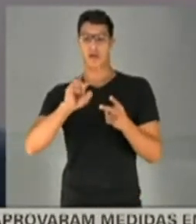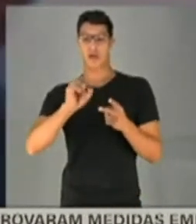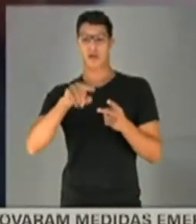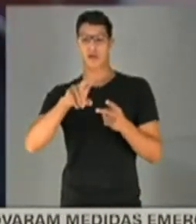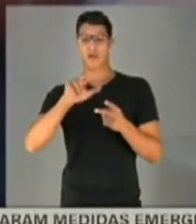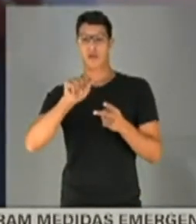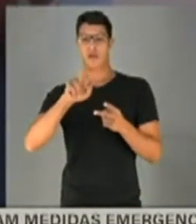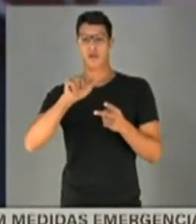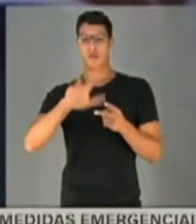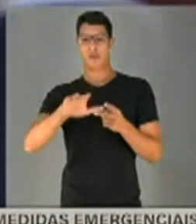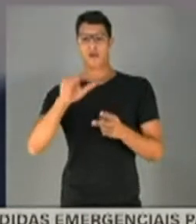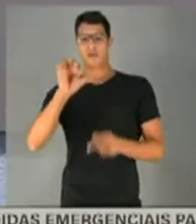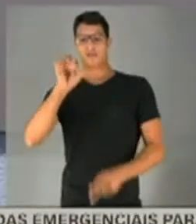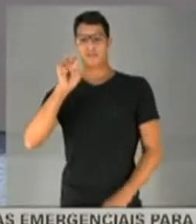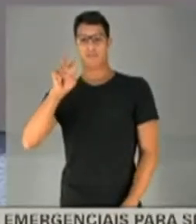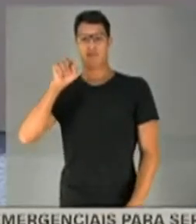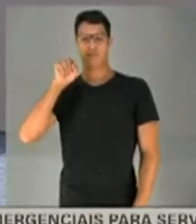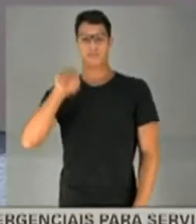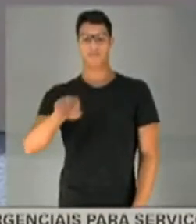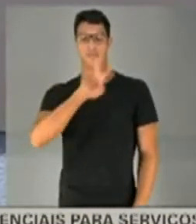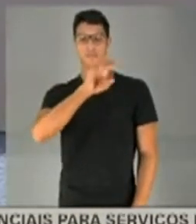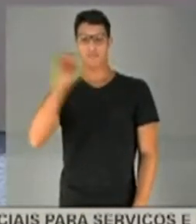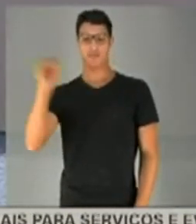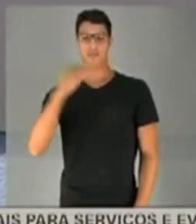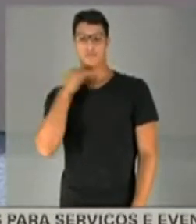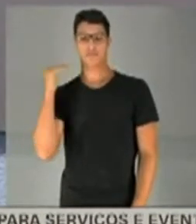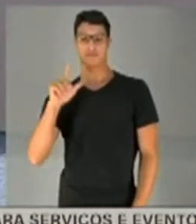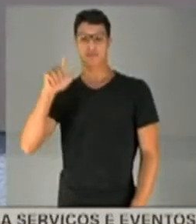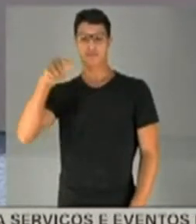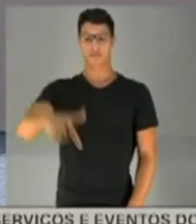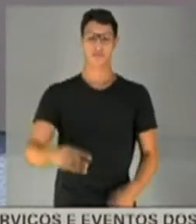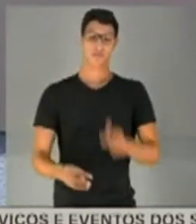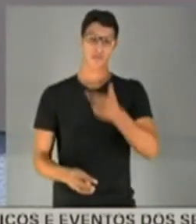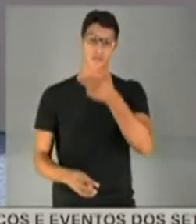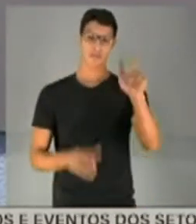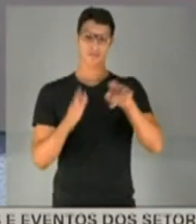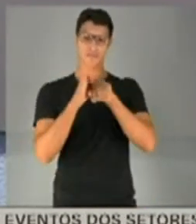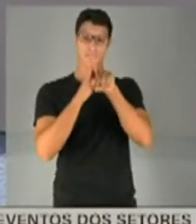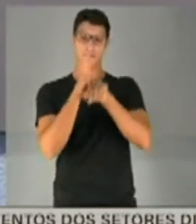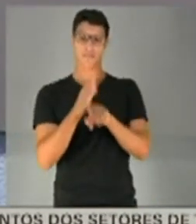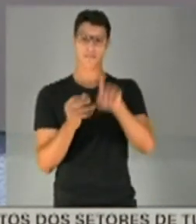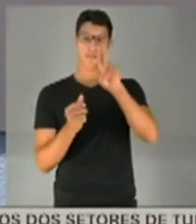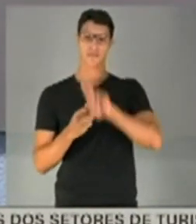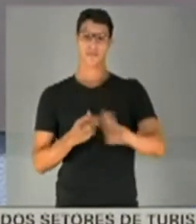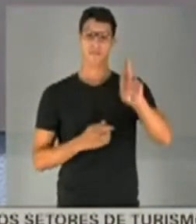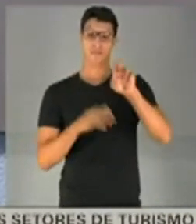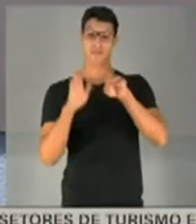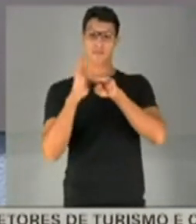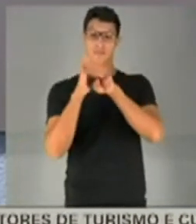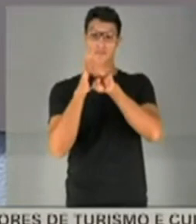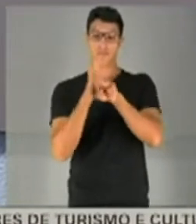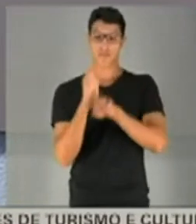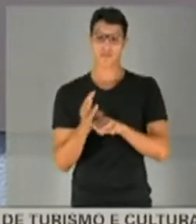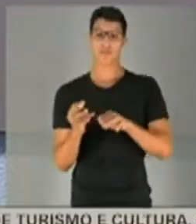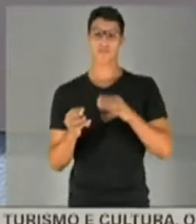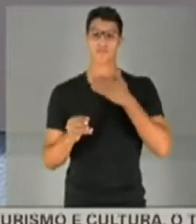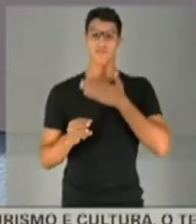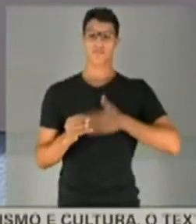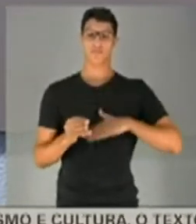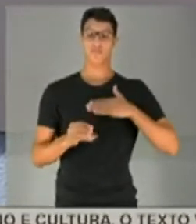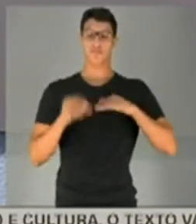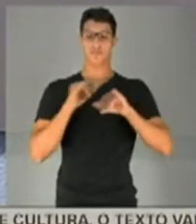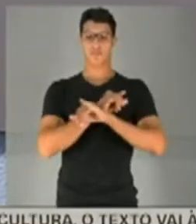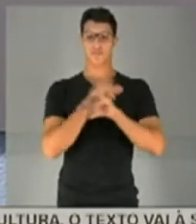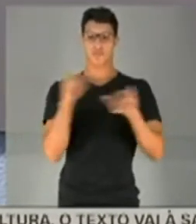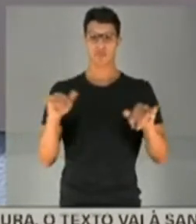em 95.500 mortes. E logo depois, outros pesquisadores, usando um método, com toda a tranquilidade para dizer